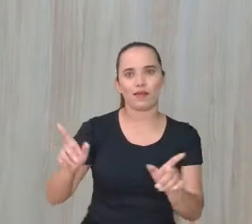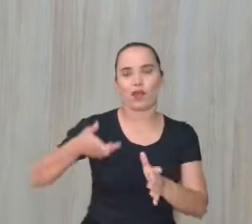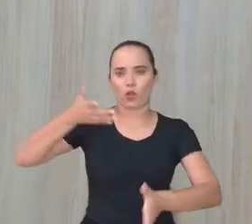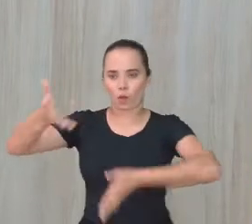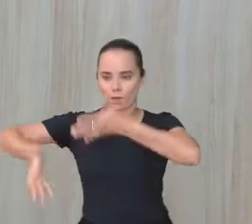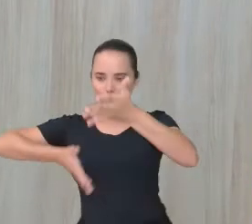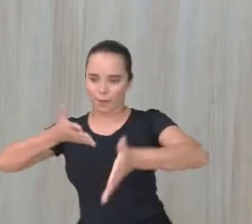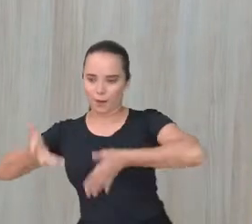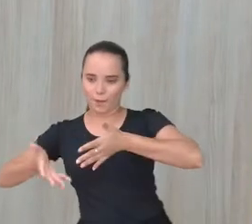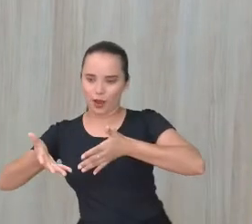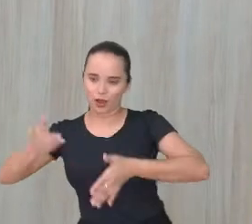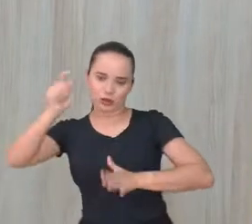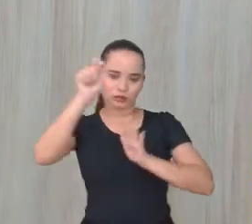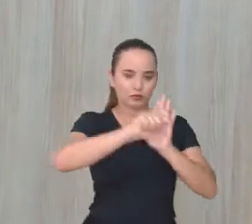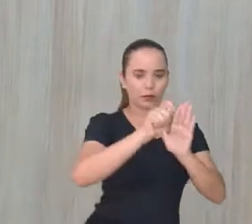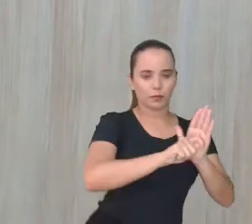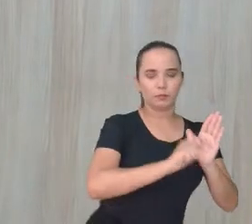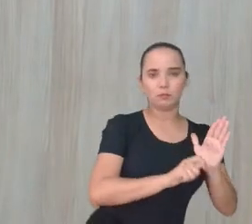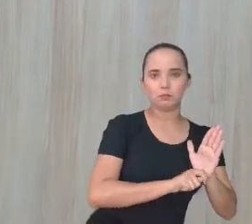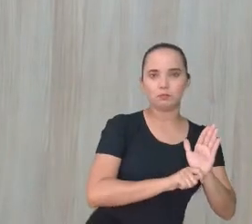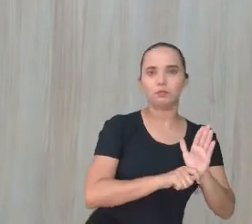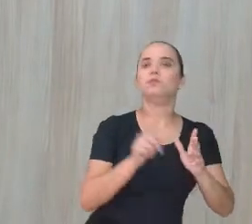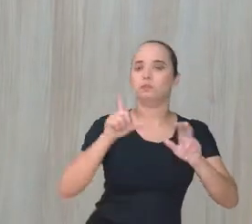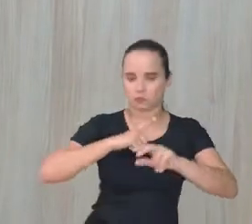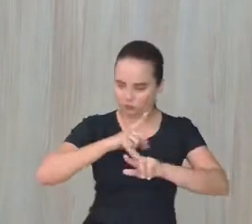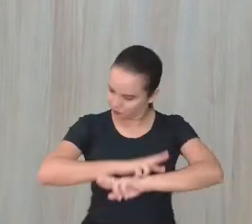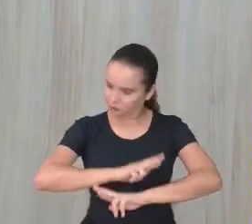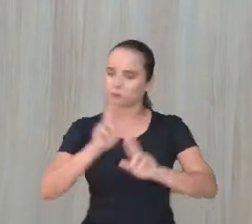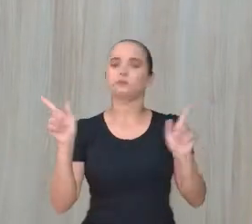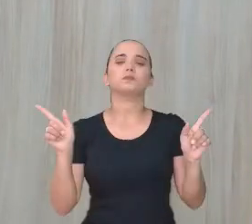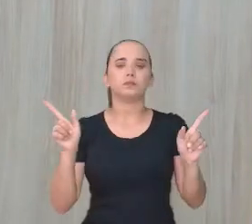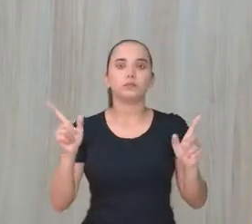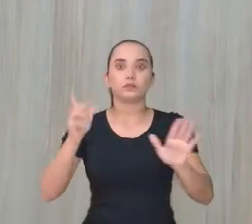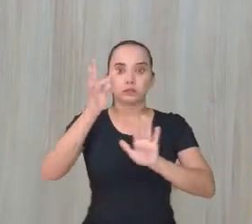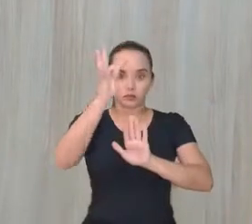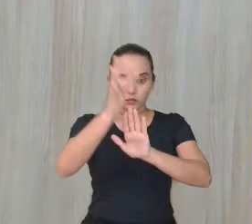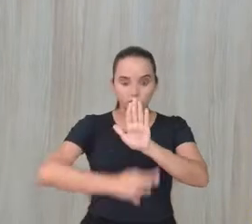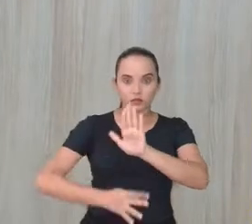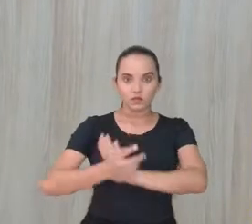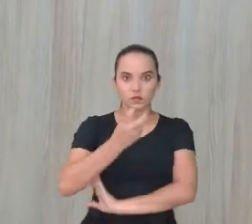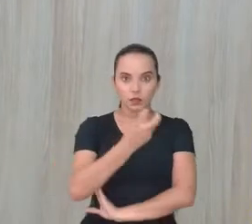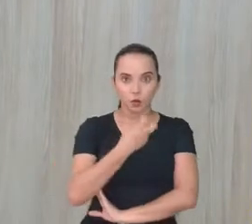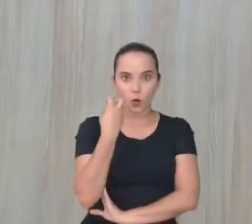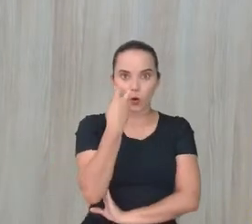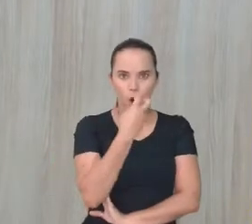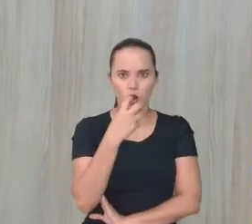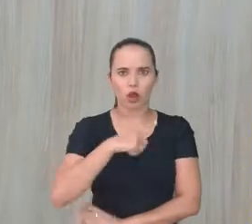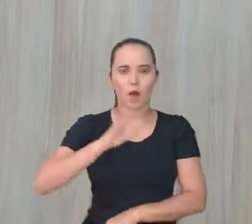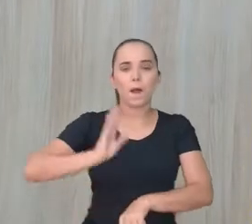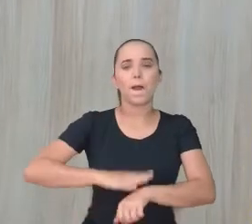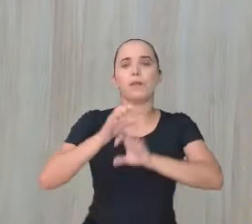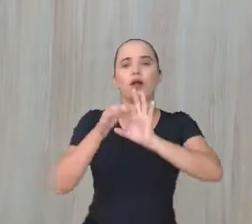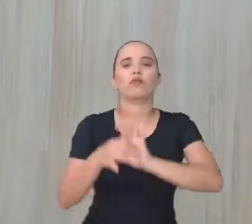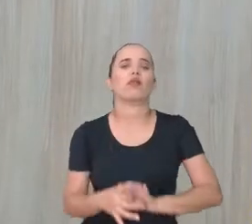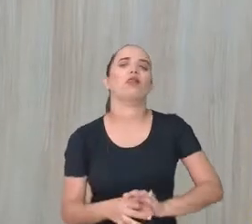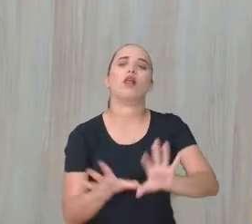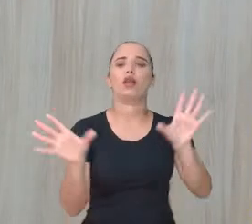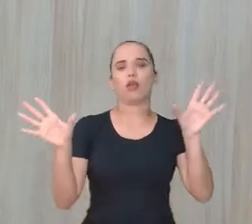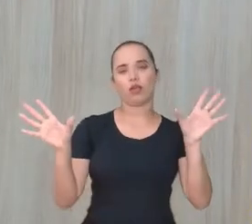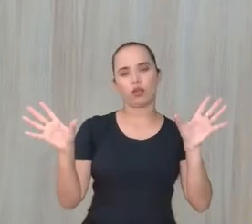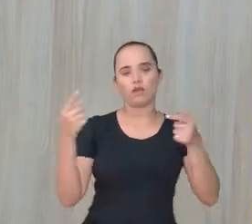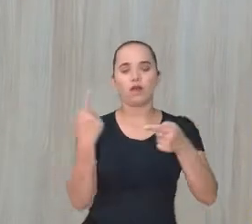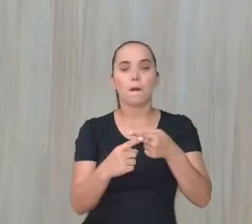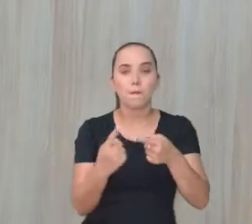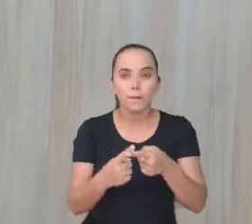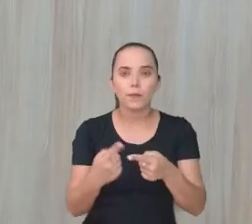falar, do escrever, né? O texto oral, ele tem mais liberdade, ele acontece espontaneamente a